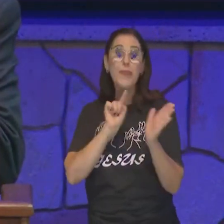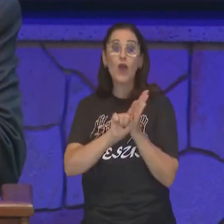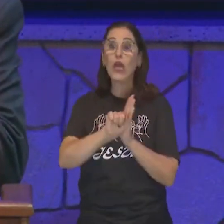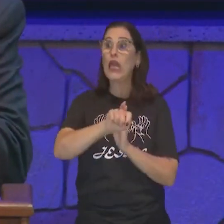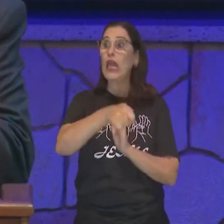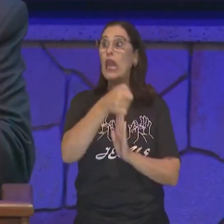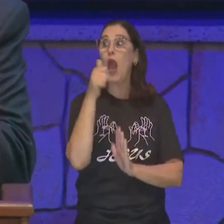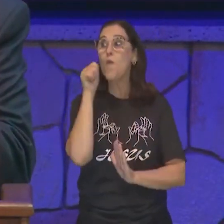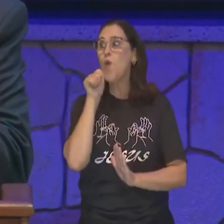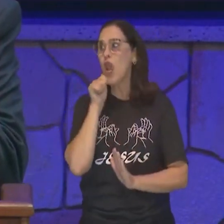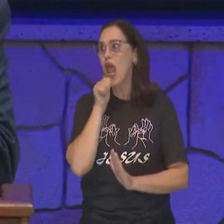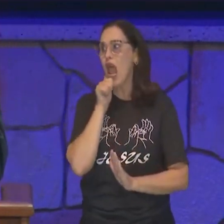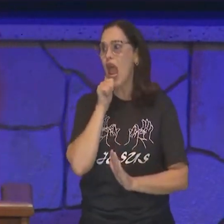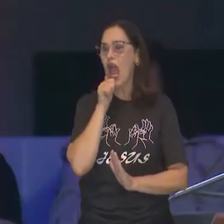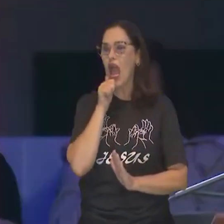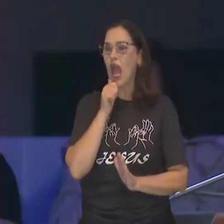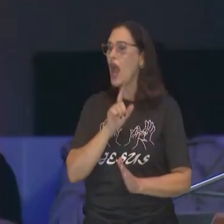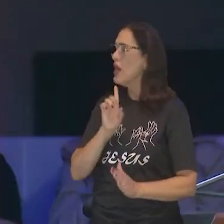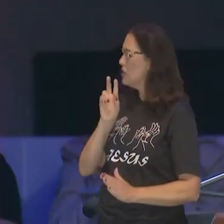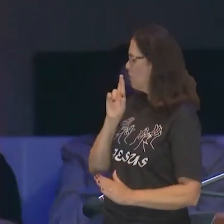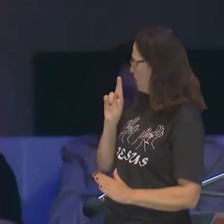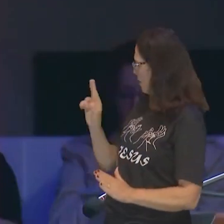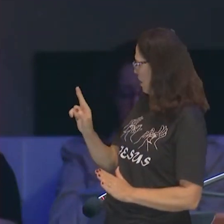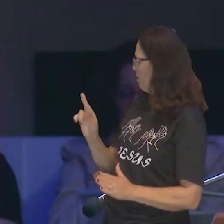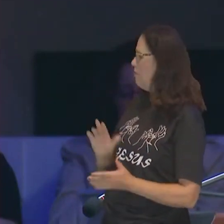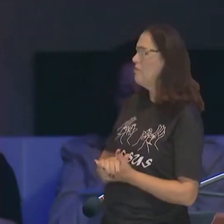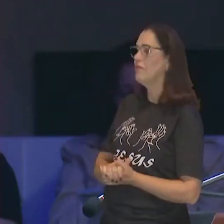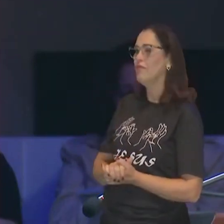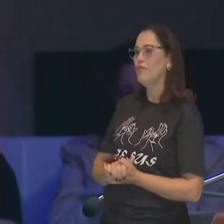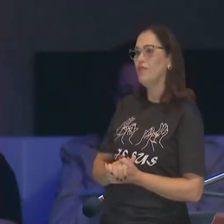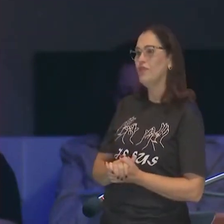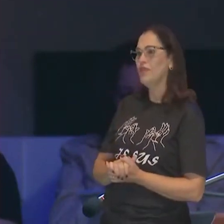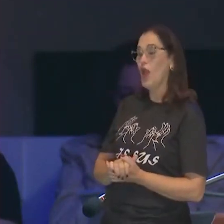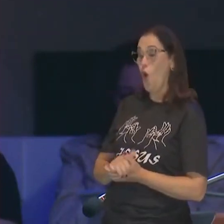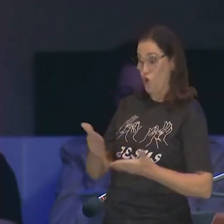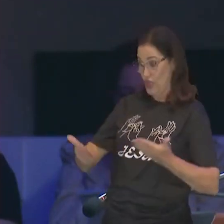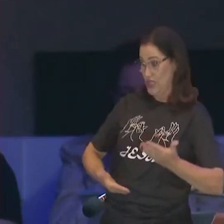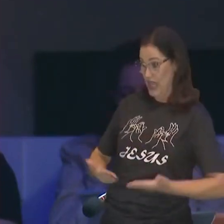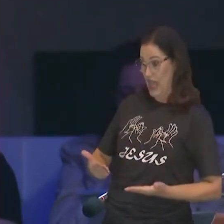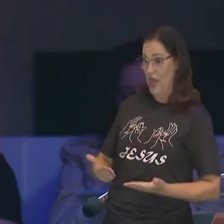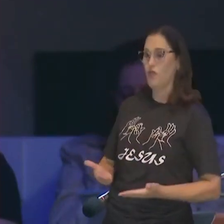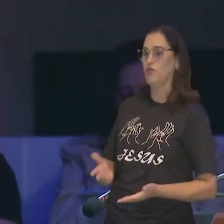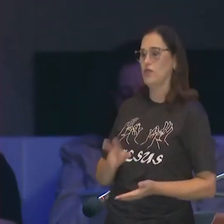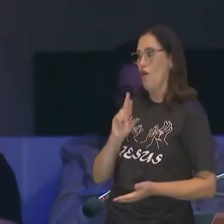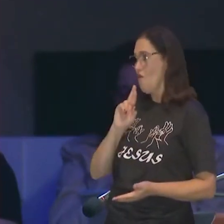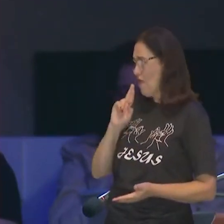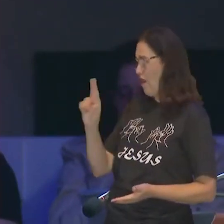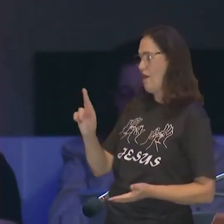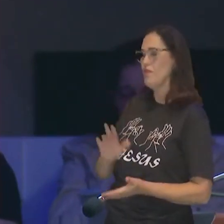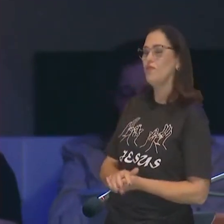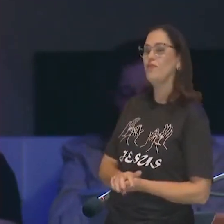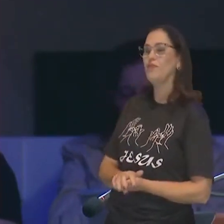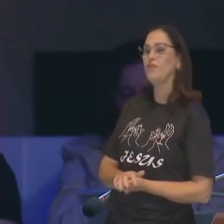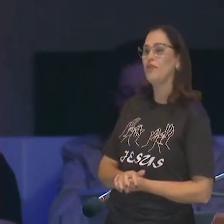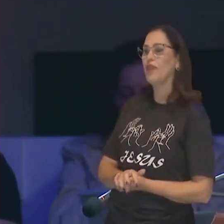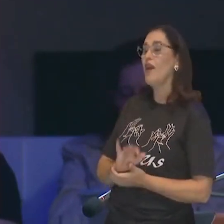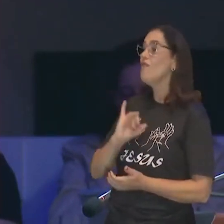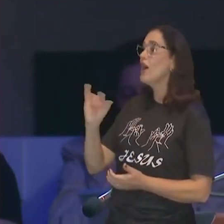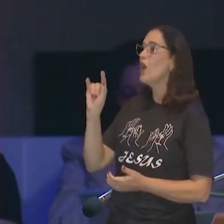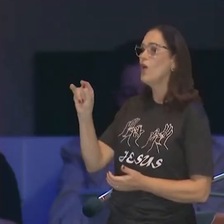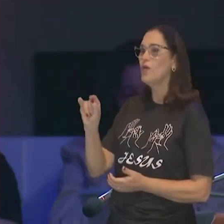quem era, e disseram-lhe então os seus oficiais, disseram-lhe o